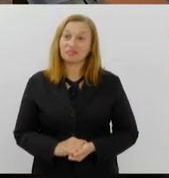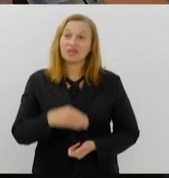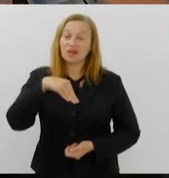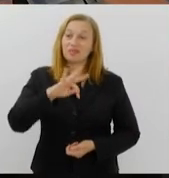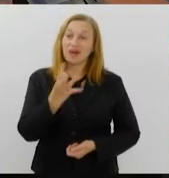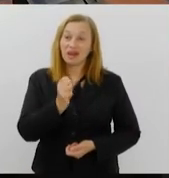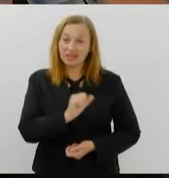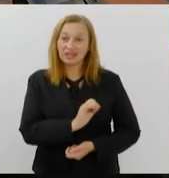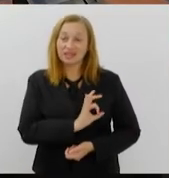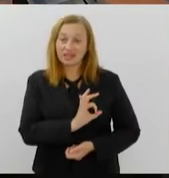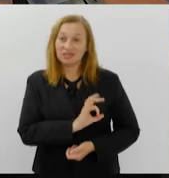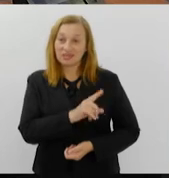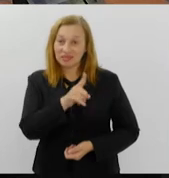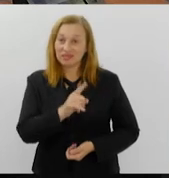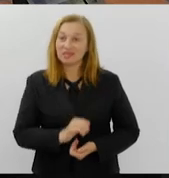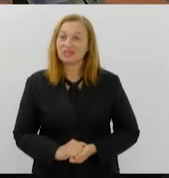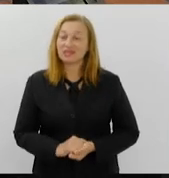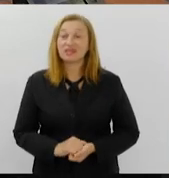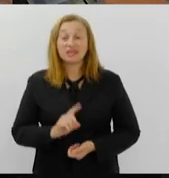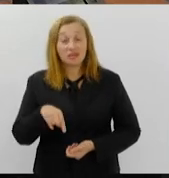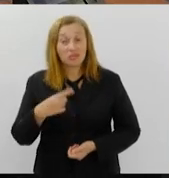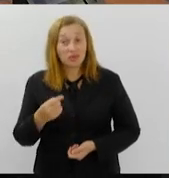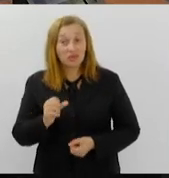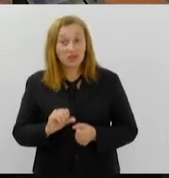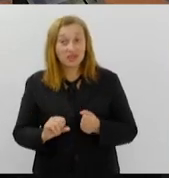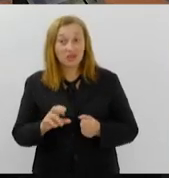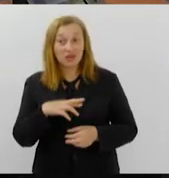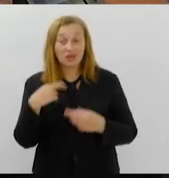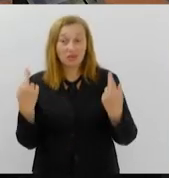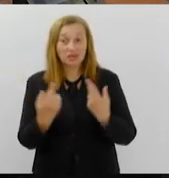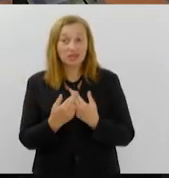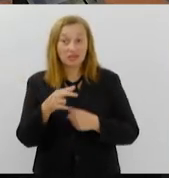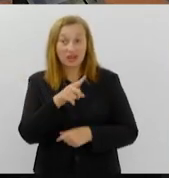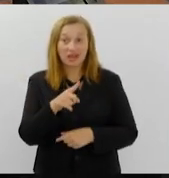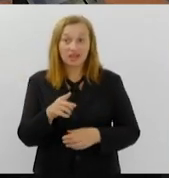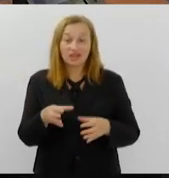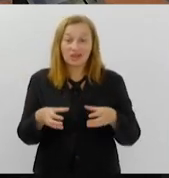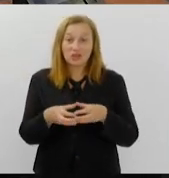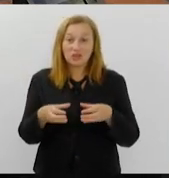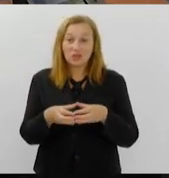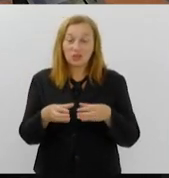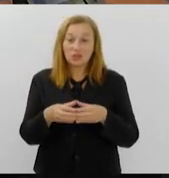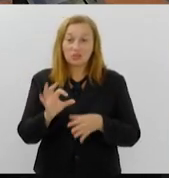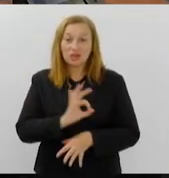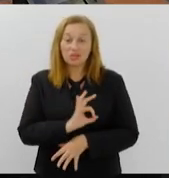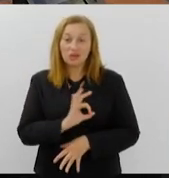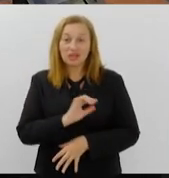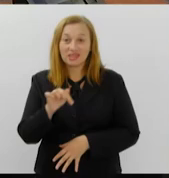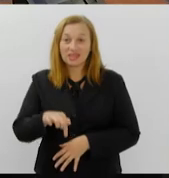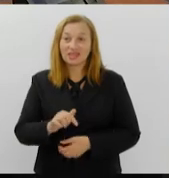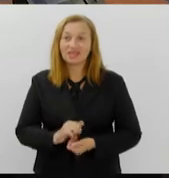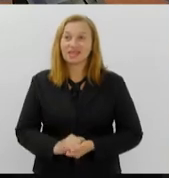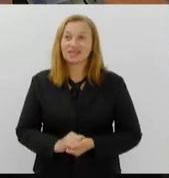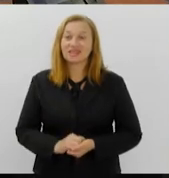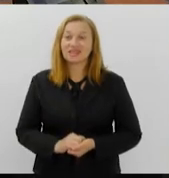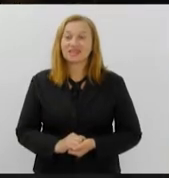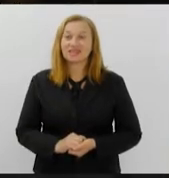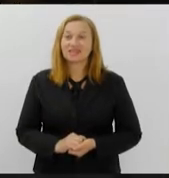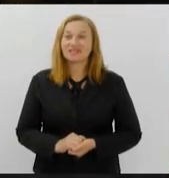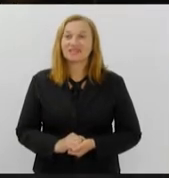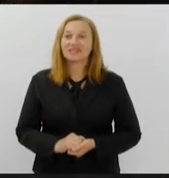Rocha também, ó. Marta e Amin. Daqui a pouquinho a gente vai fazer a reunião da cúpula. Já dá para fazer, né, a cúpula da polícia aqui, delegado. É. Mas a cúpula aqui,